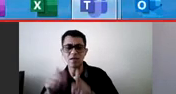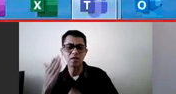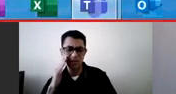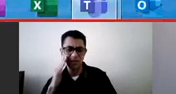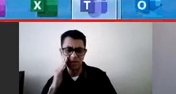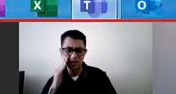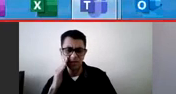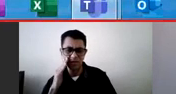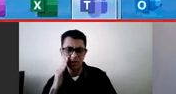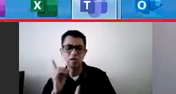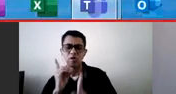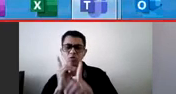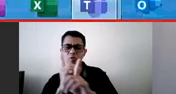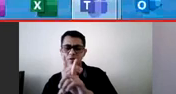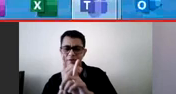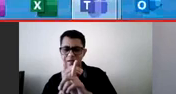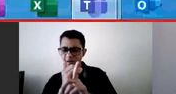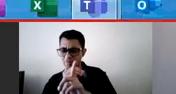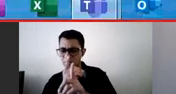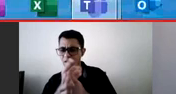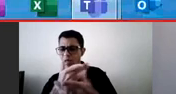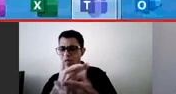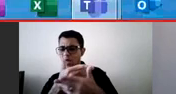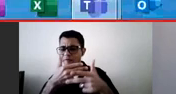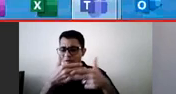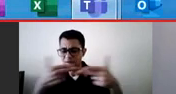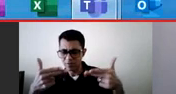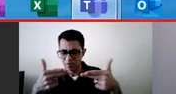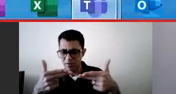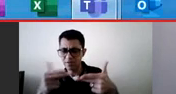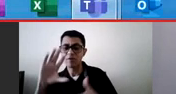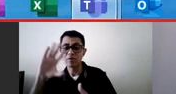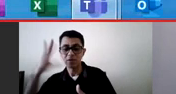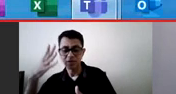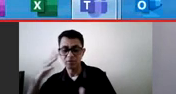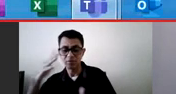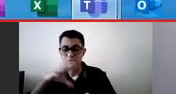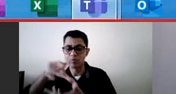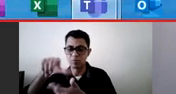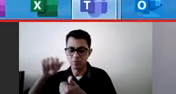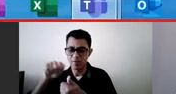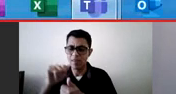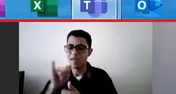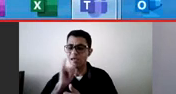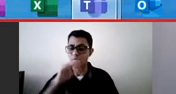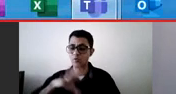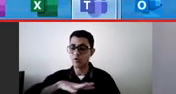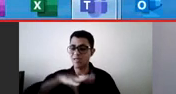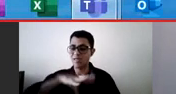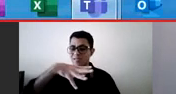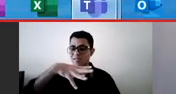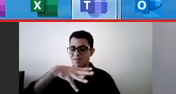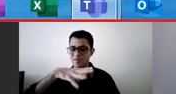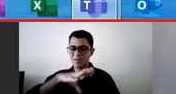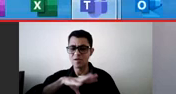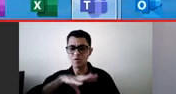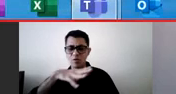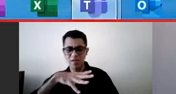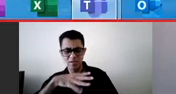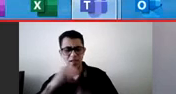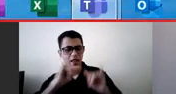posição em confronto com outras necessárias. Vamos dizer, coragem, né, do que você tem